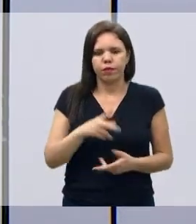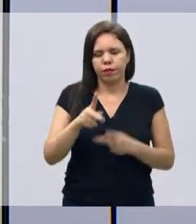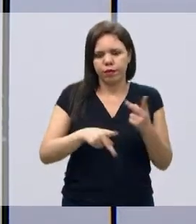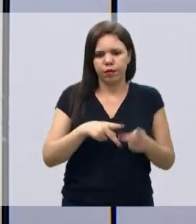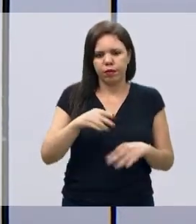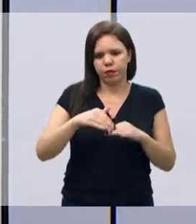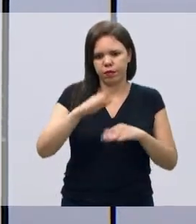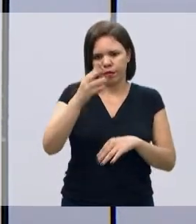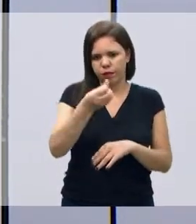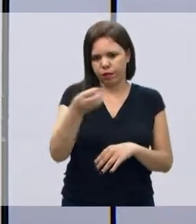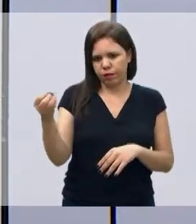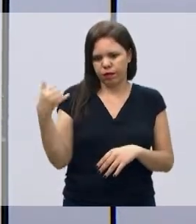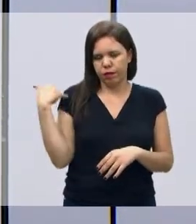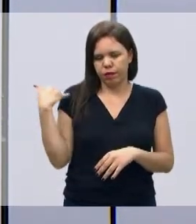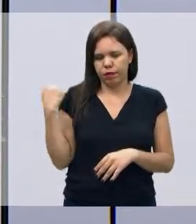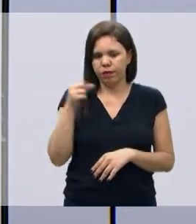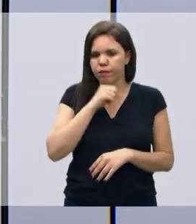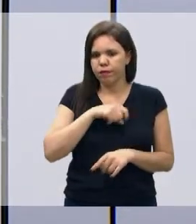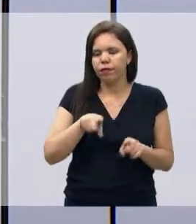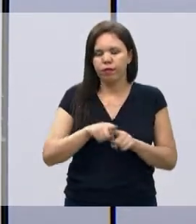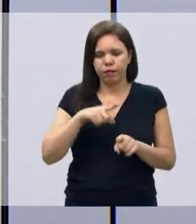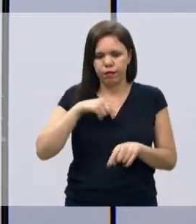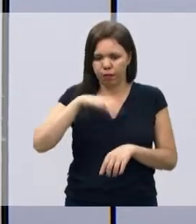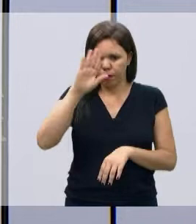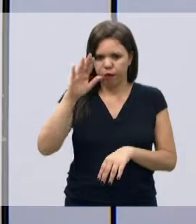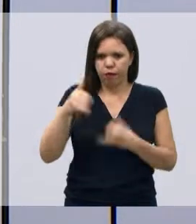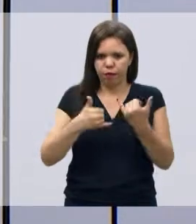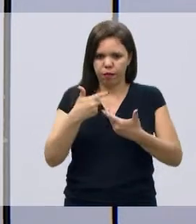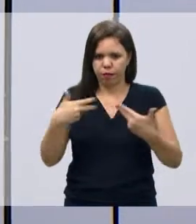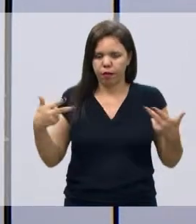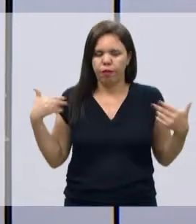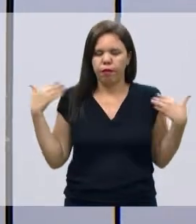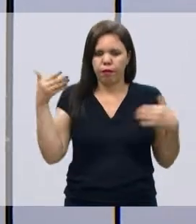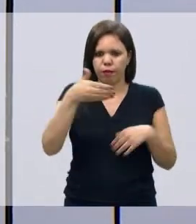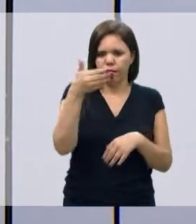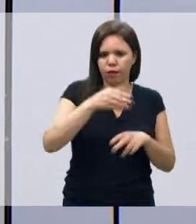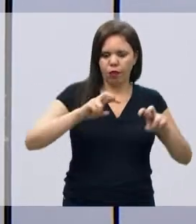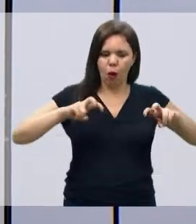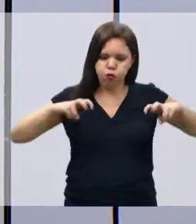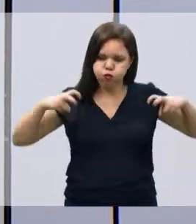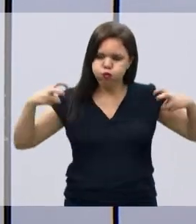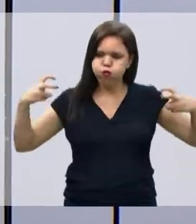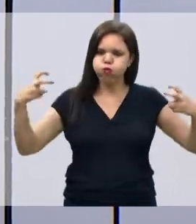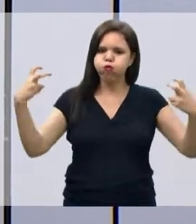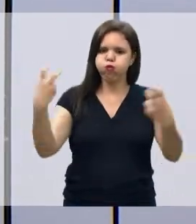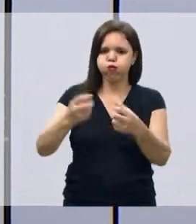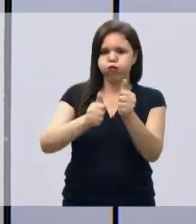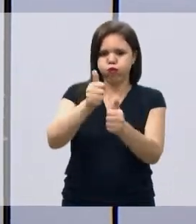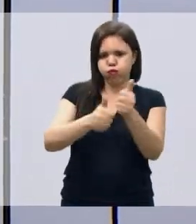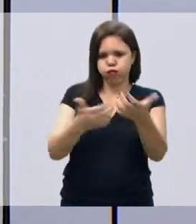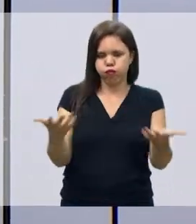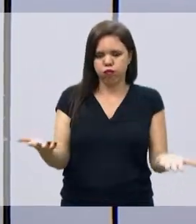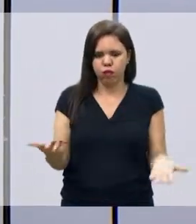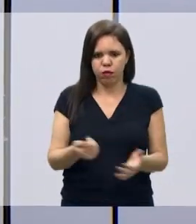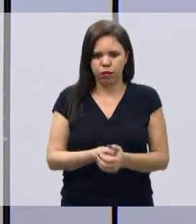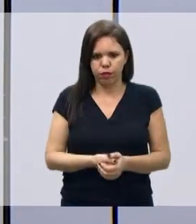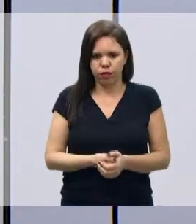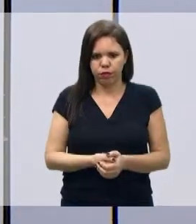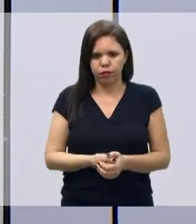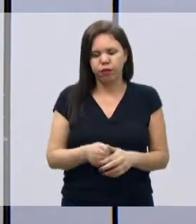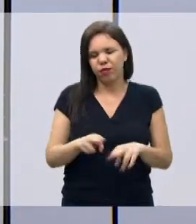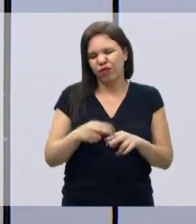de 60 anos, ele tem mais esse lazer para ir aos campos de futebol, que muitos não vão, até por uma questão